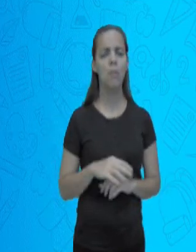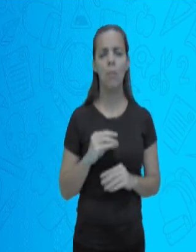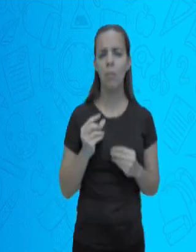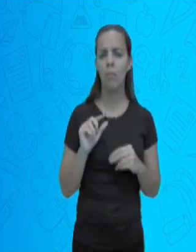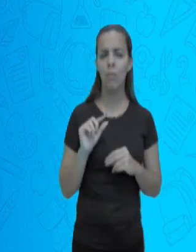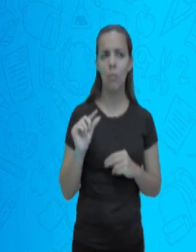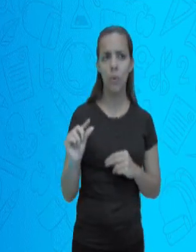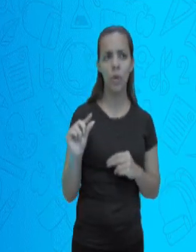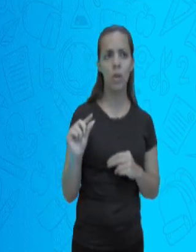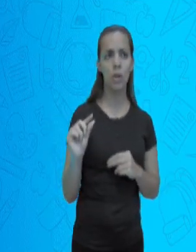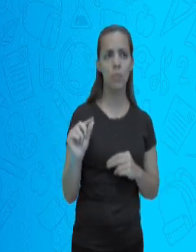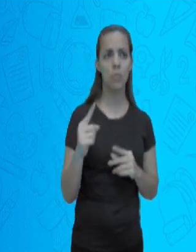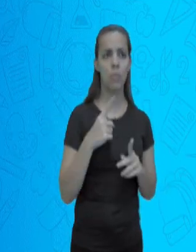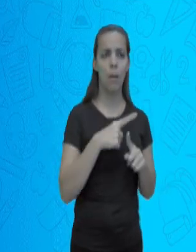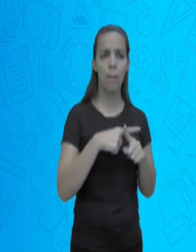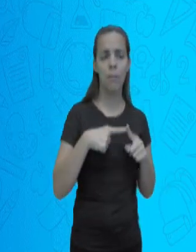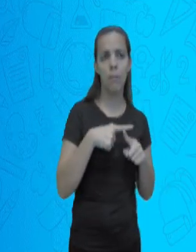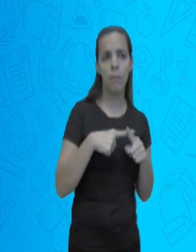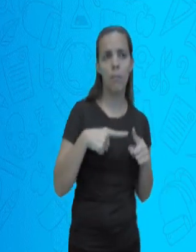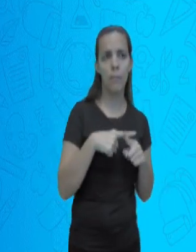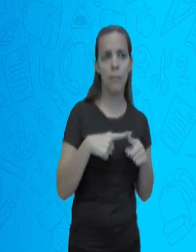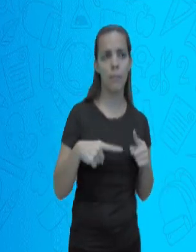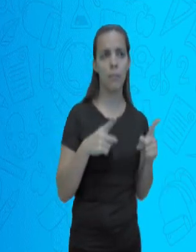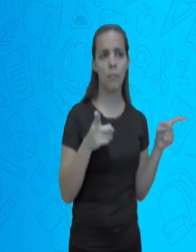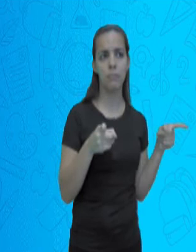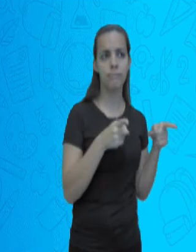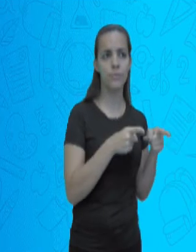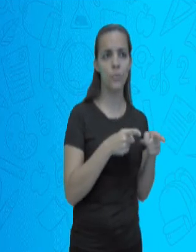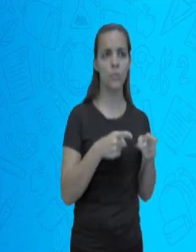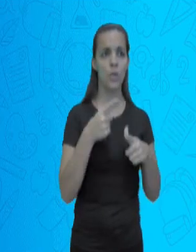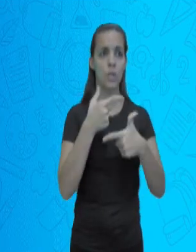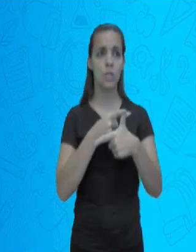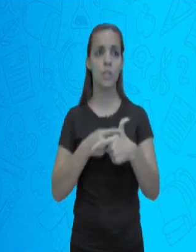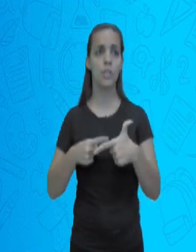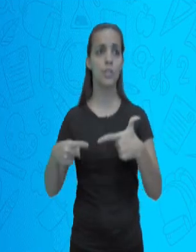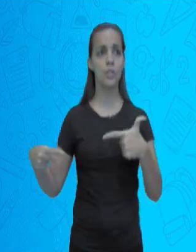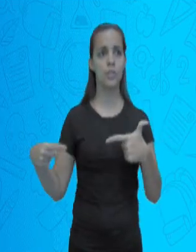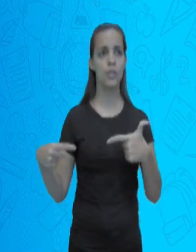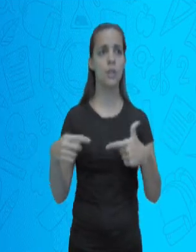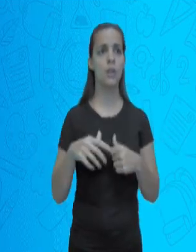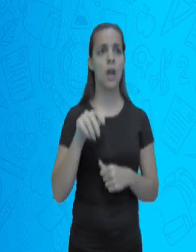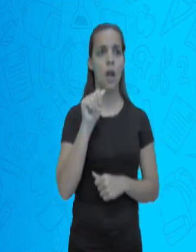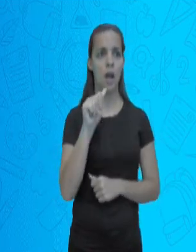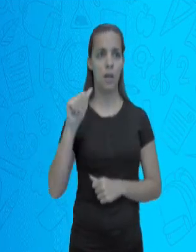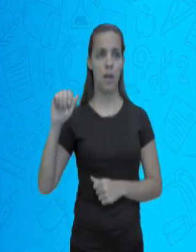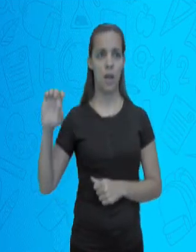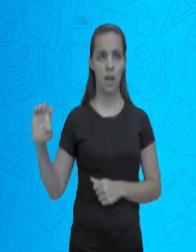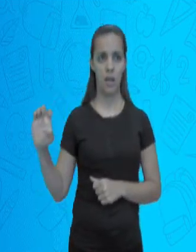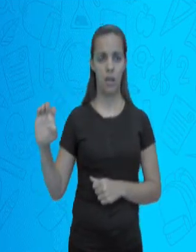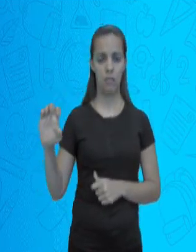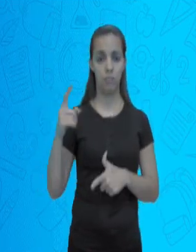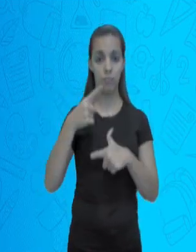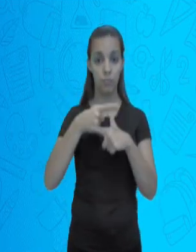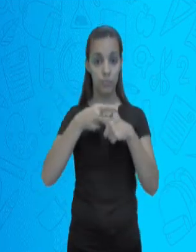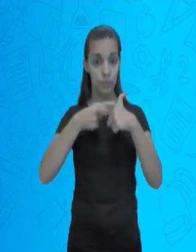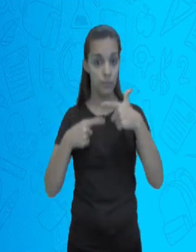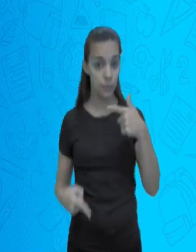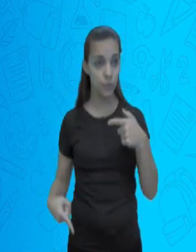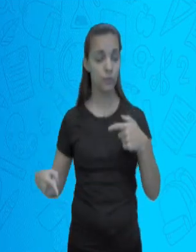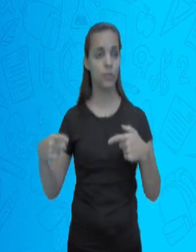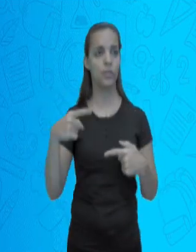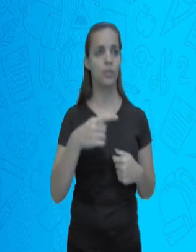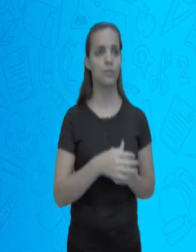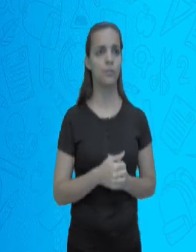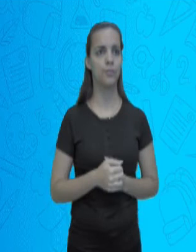AE. Então, vamos imaginar o ponto F aqui, que vai dividir o segmento AE ao meio. Qual vai ser a